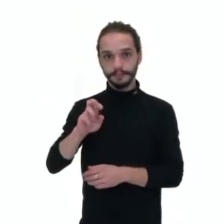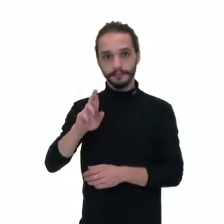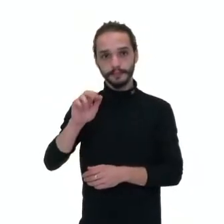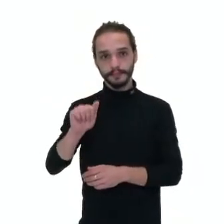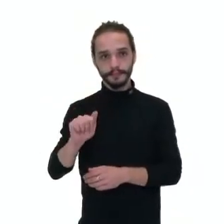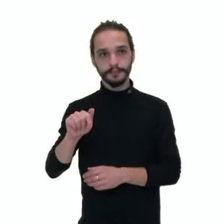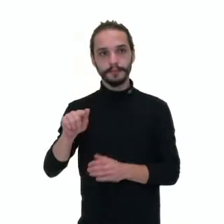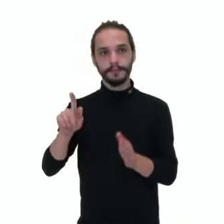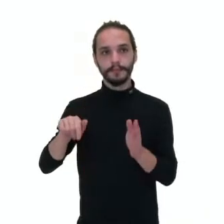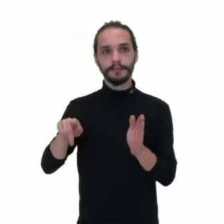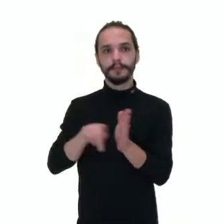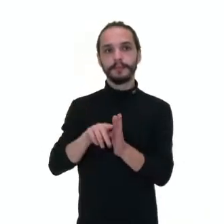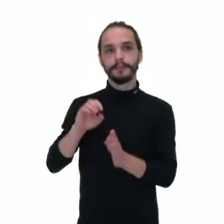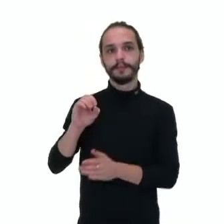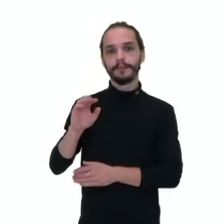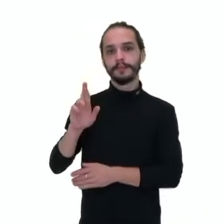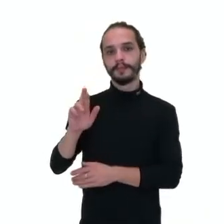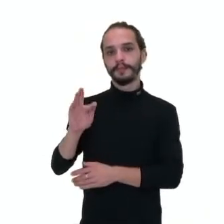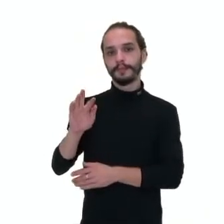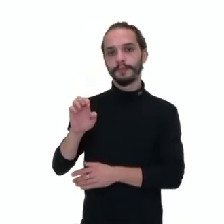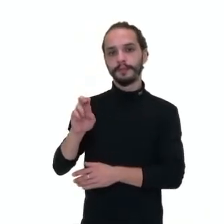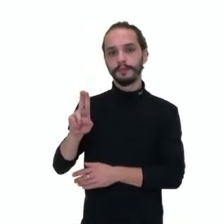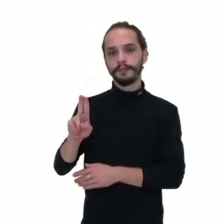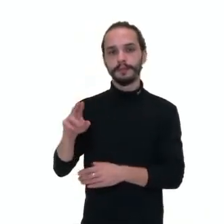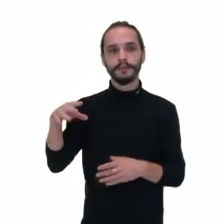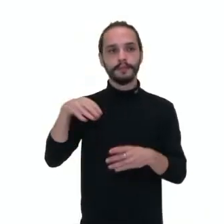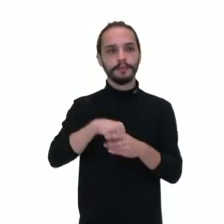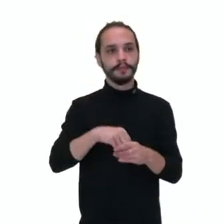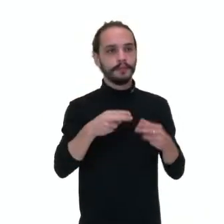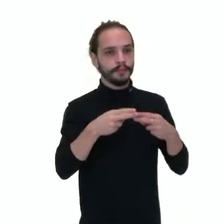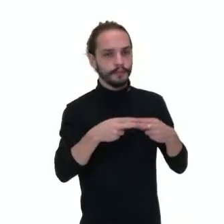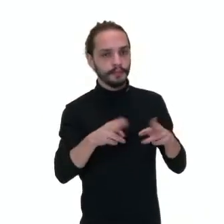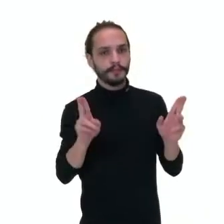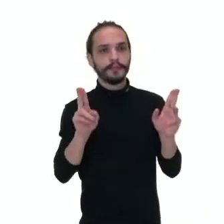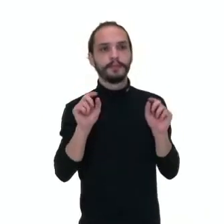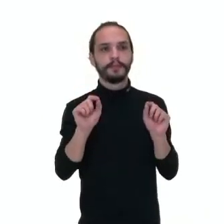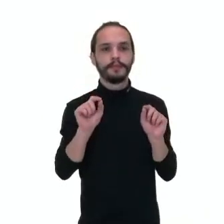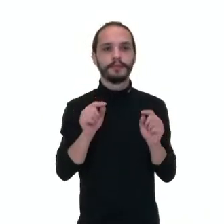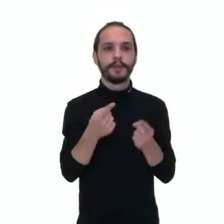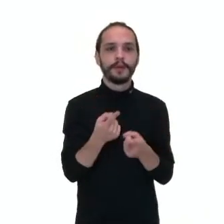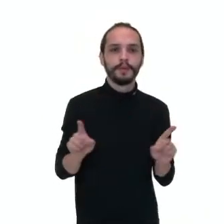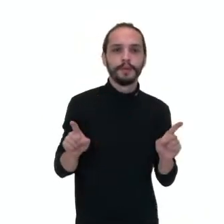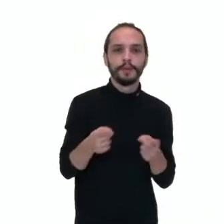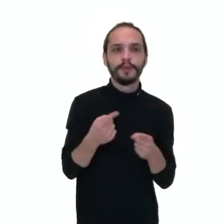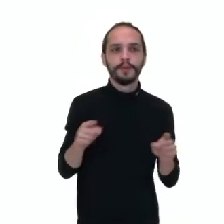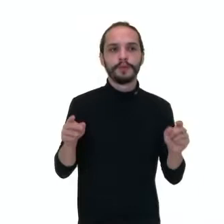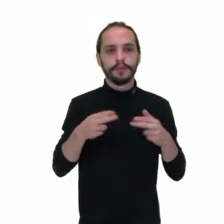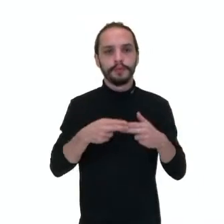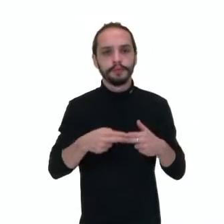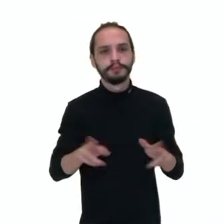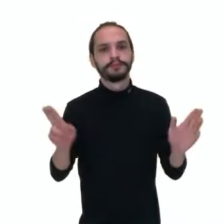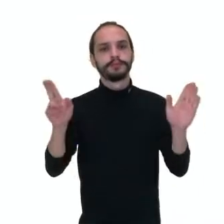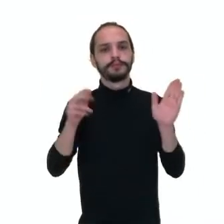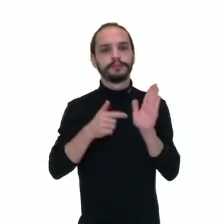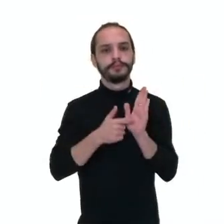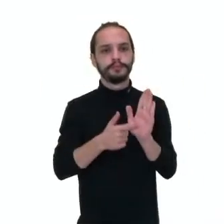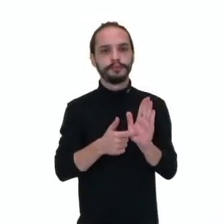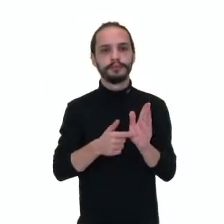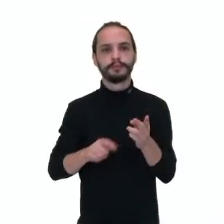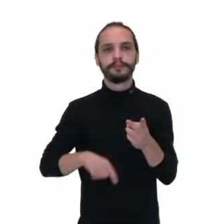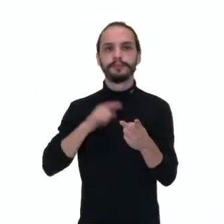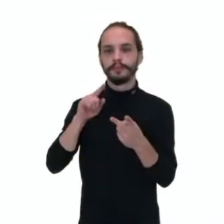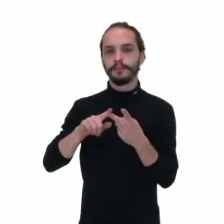Cláudio Monteverdi. Nós temos dentro da construção da ópera, nós temos a abertura, que é exatamente uma parte musical, que vai dar o clima exatamente para começar. Nós